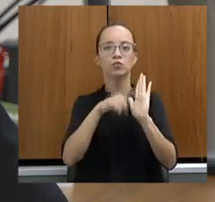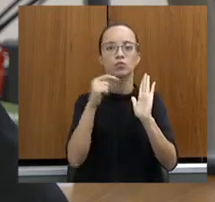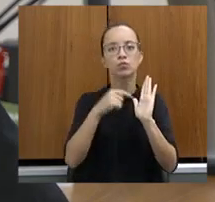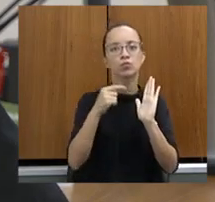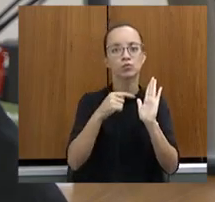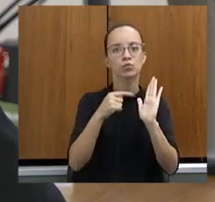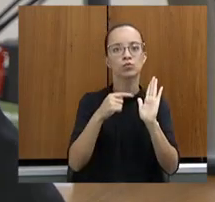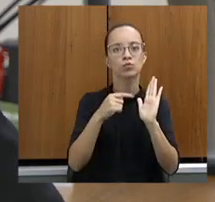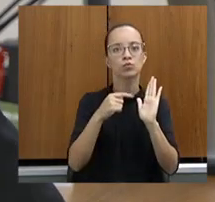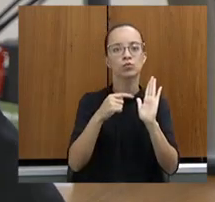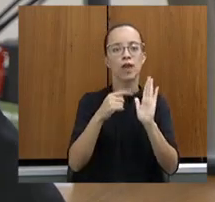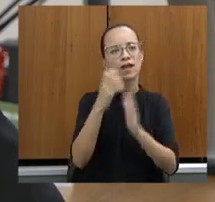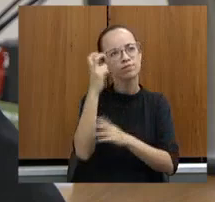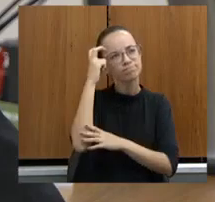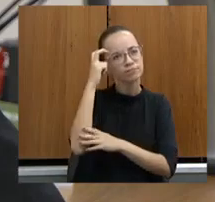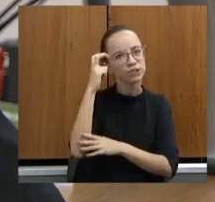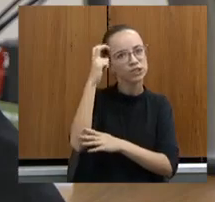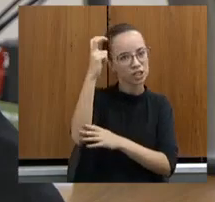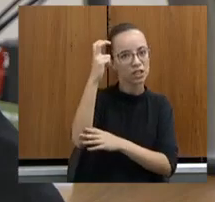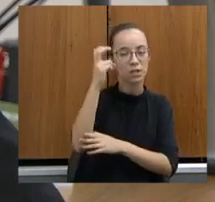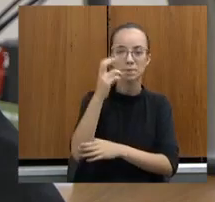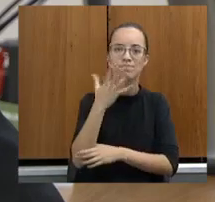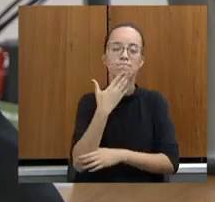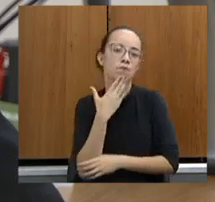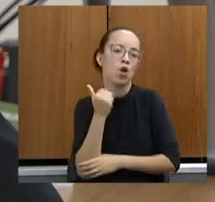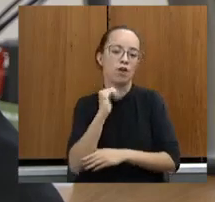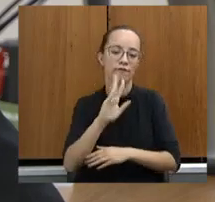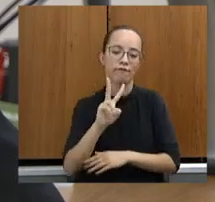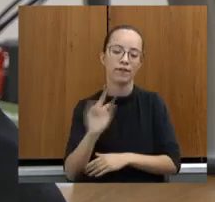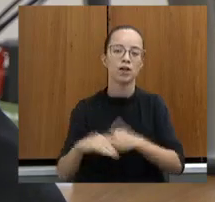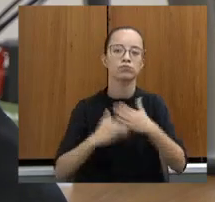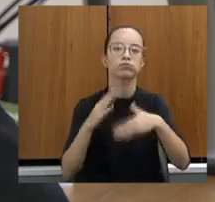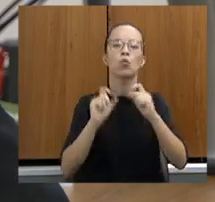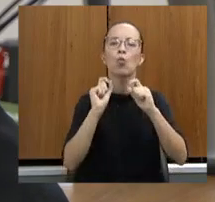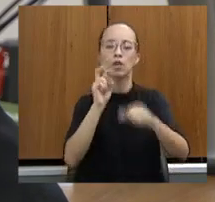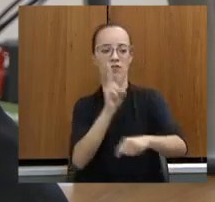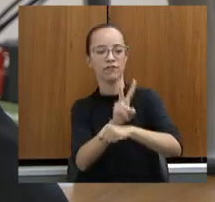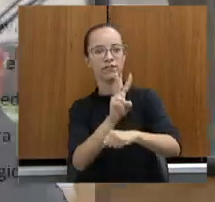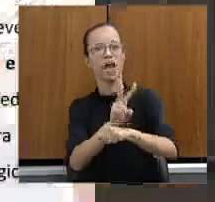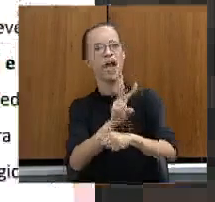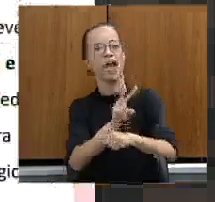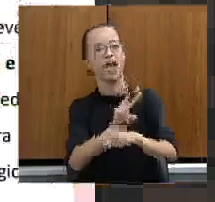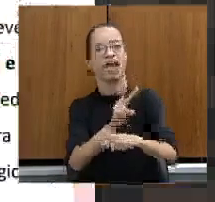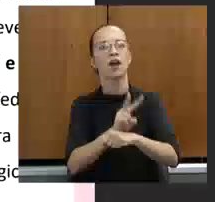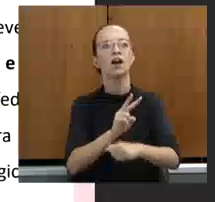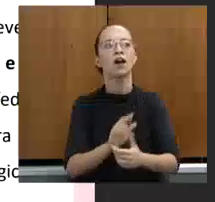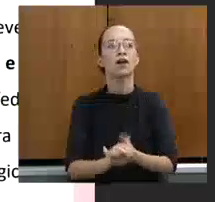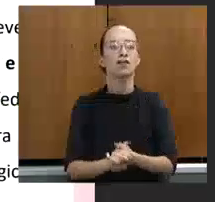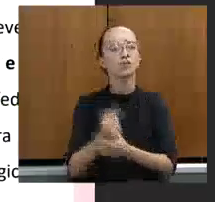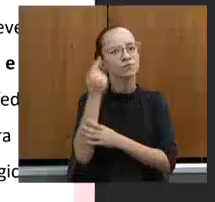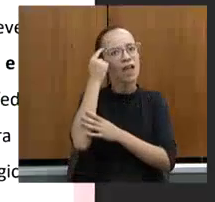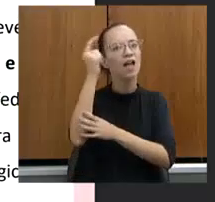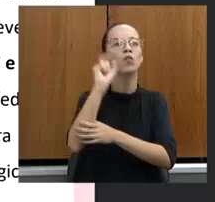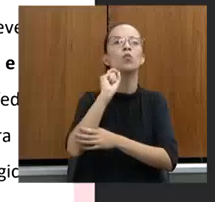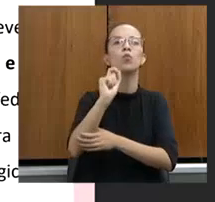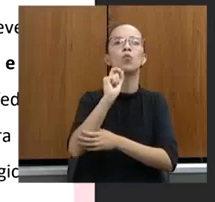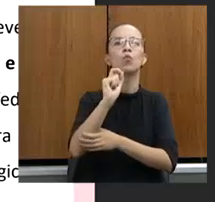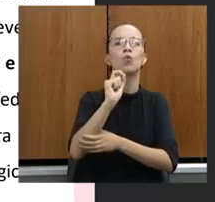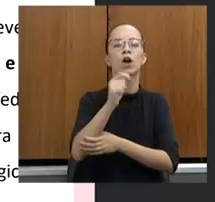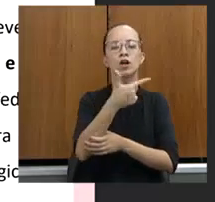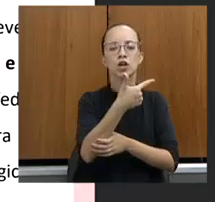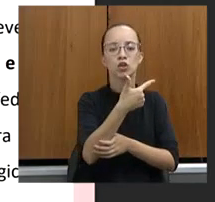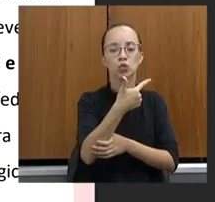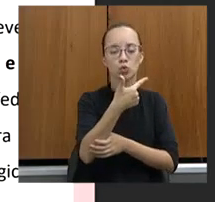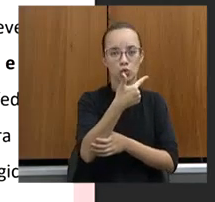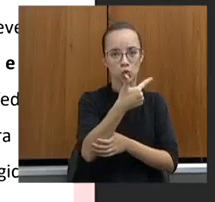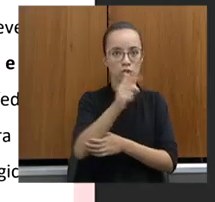trazer uma inteligência maior ainda para o físico no sentido da fiscalização A ideia é instalarmos quase 2